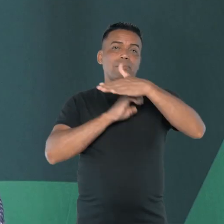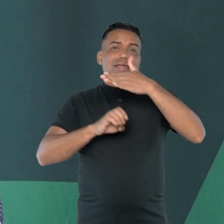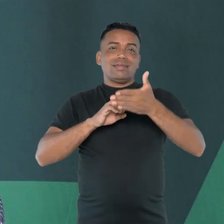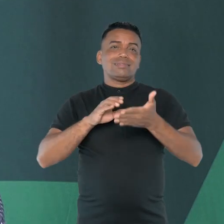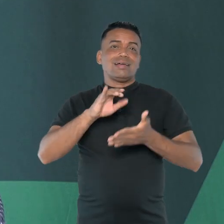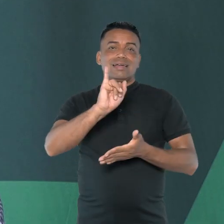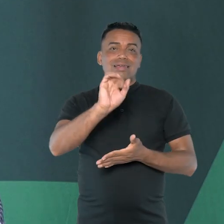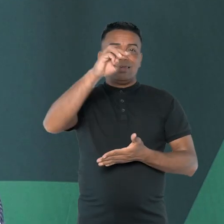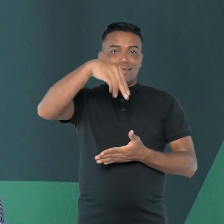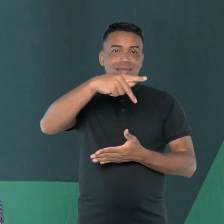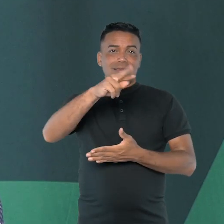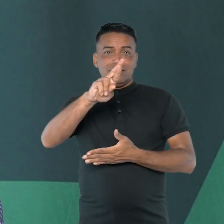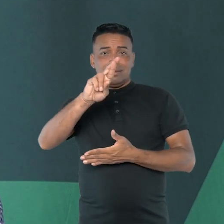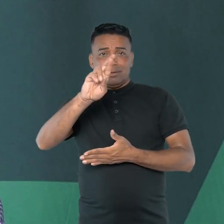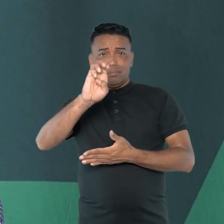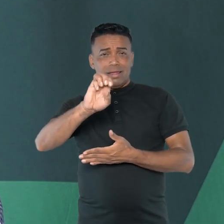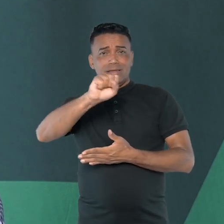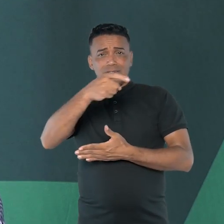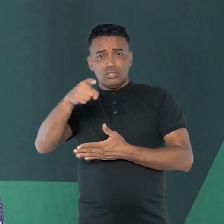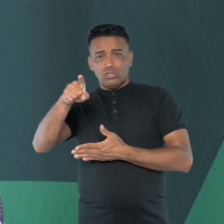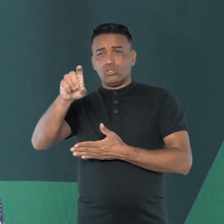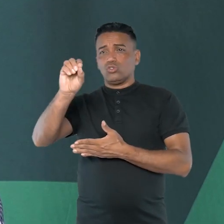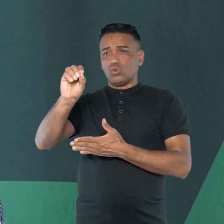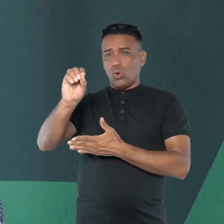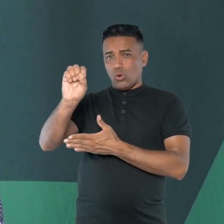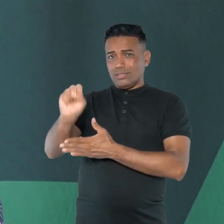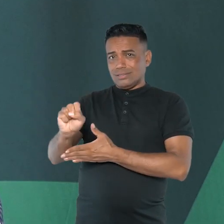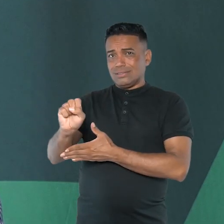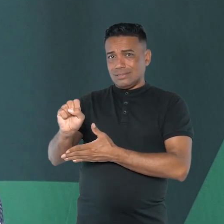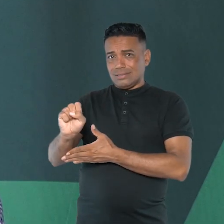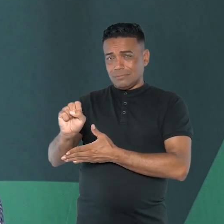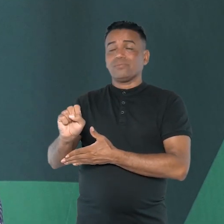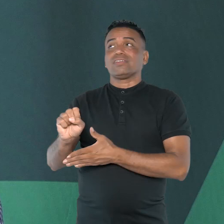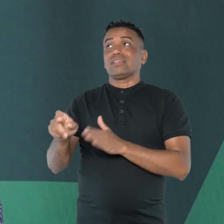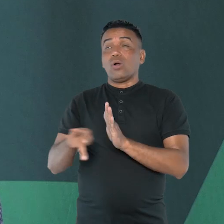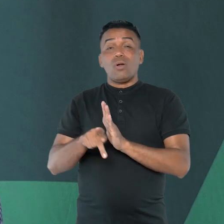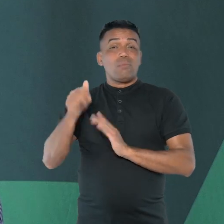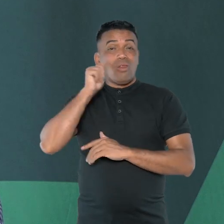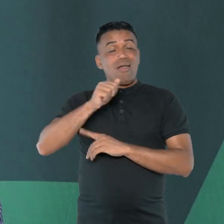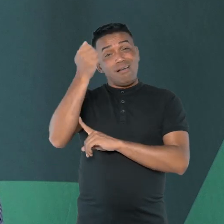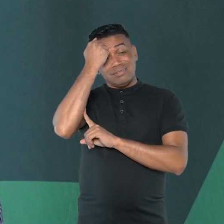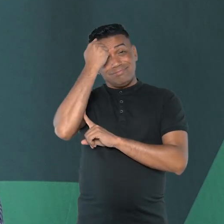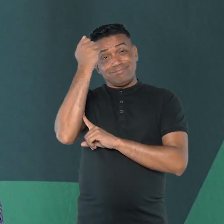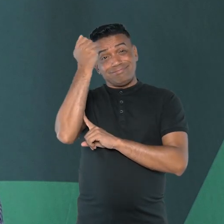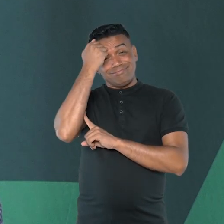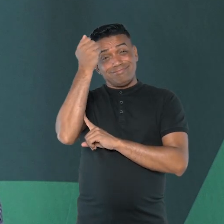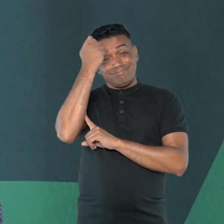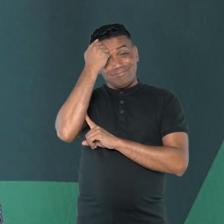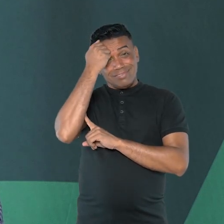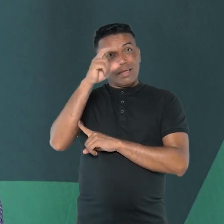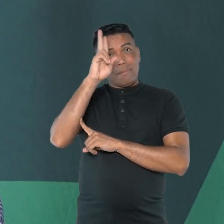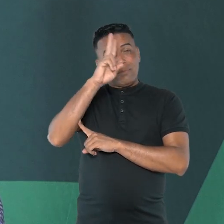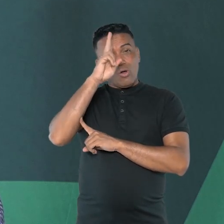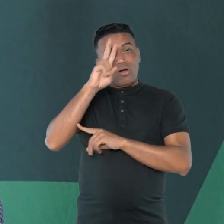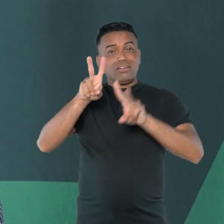da memória das memórias da Virgínia Lemos, no quais ela se arrepende. Ela fala assim, o título das memórias dela